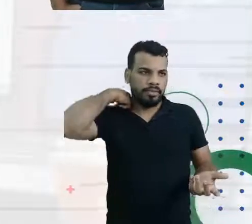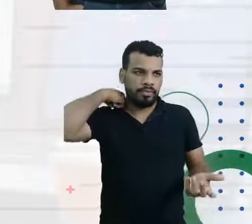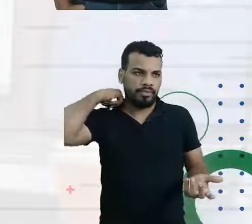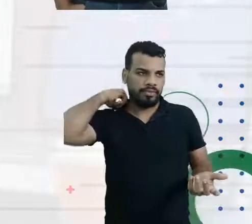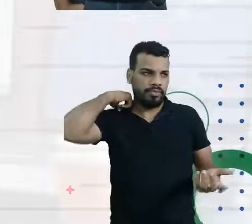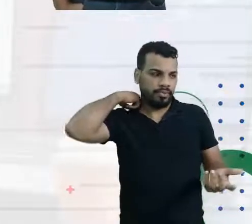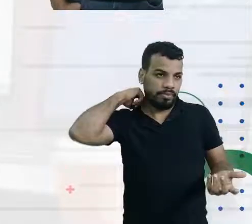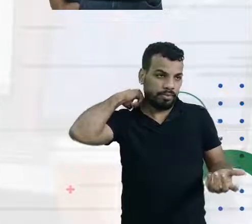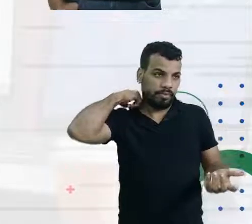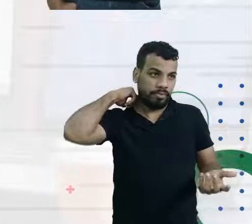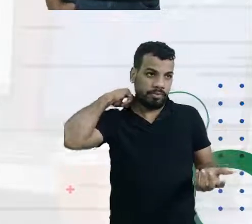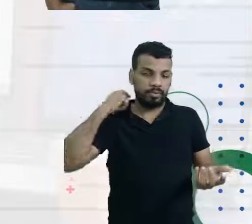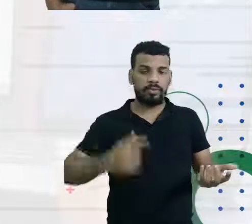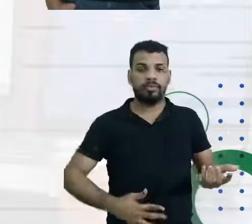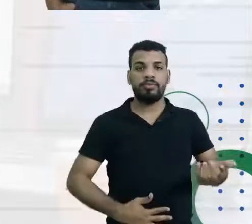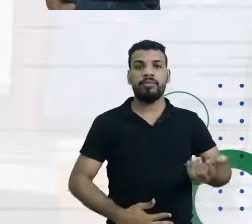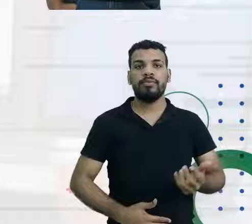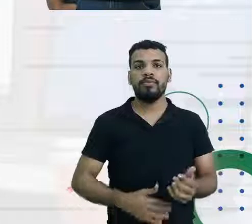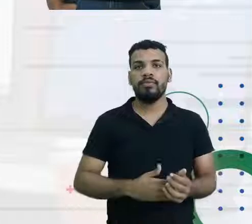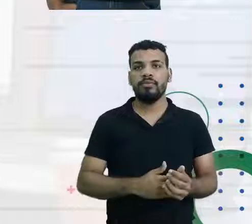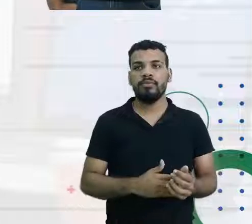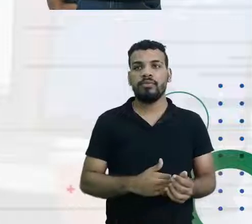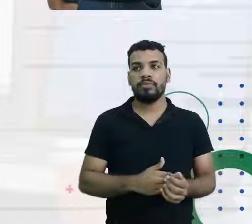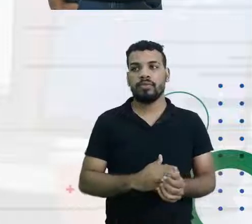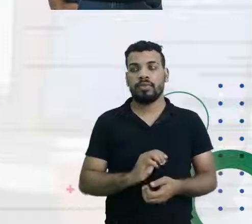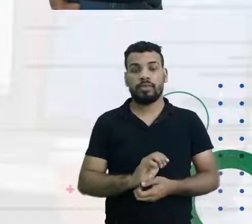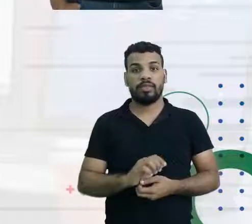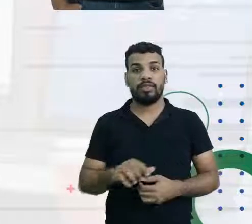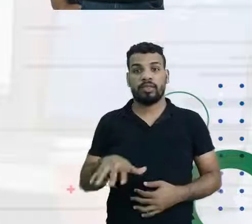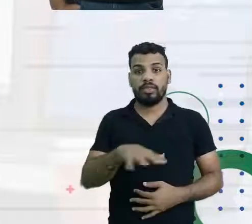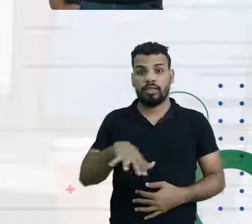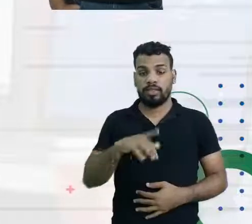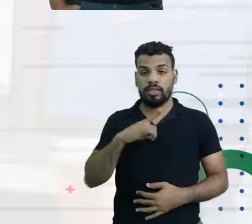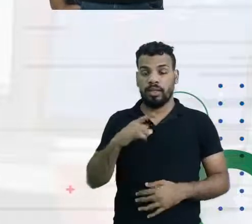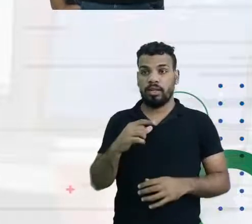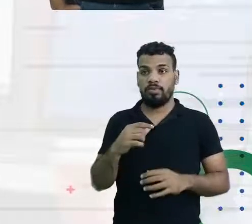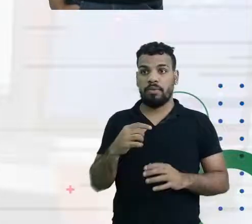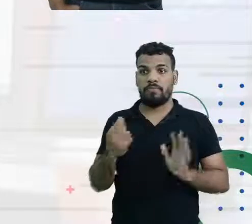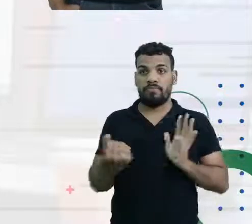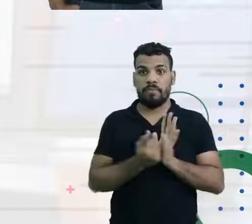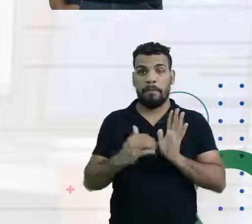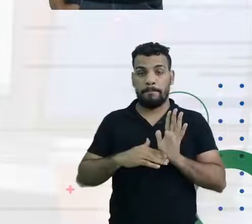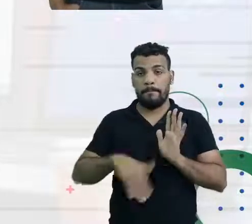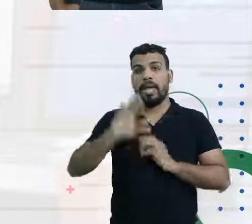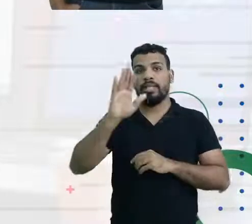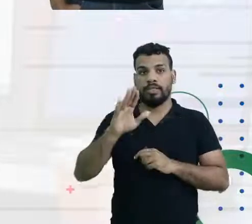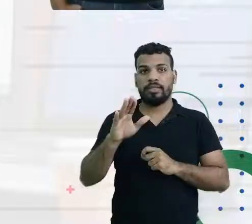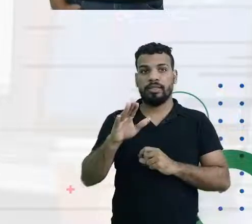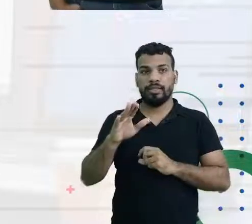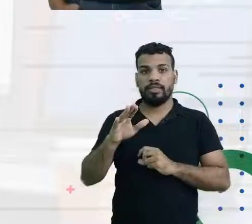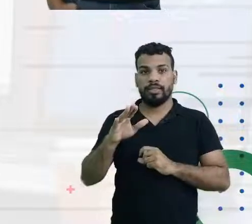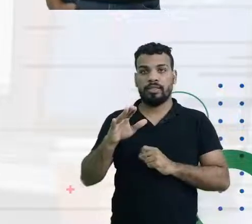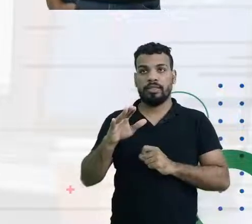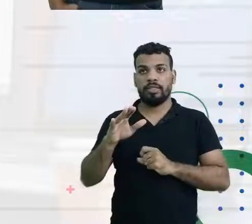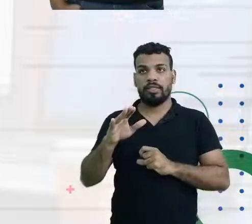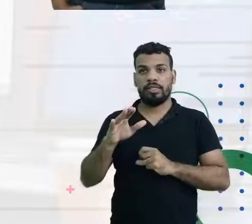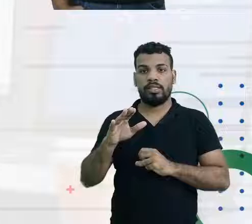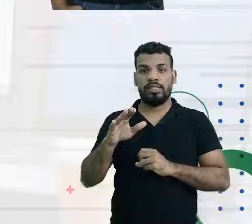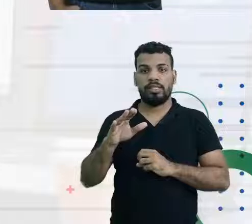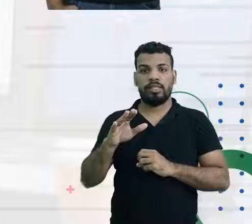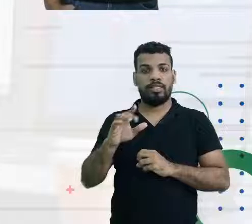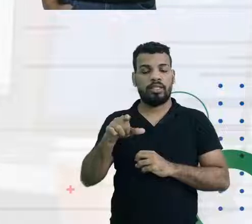da atmosfera. Eles não querem que nada nesse cenário se destaque demais, então eles pegam as cores análogas e criam